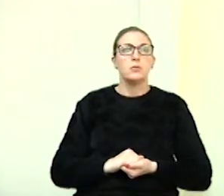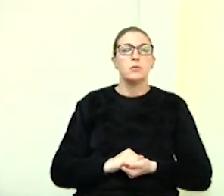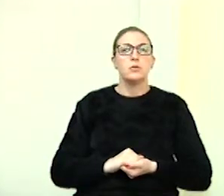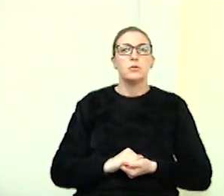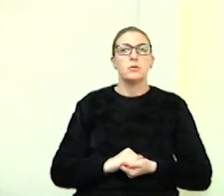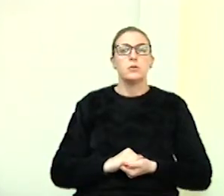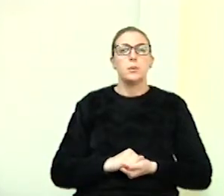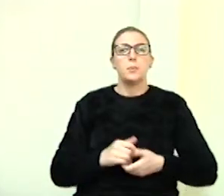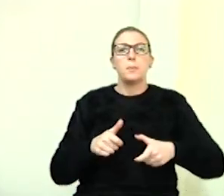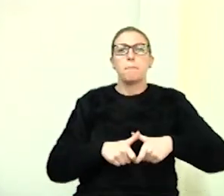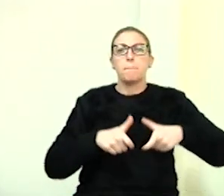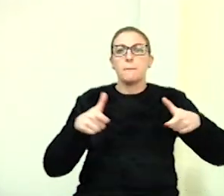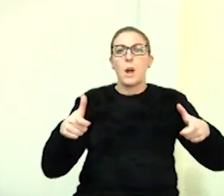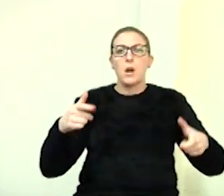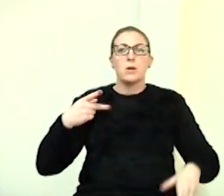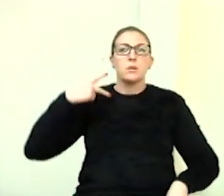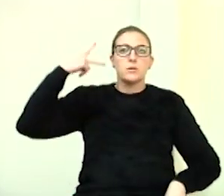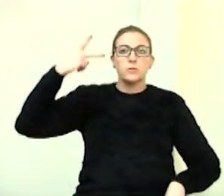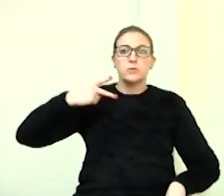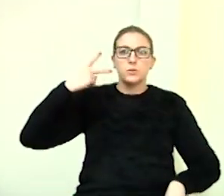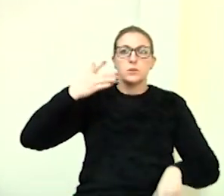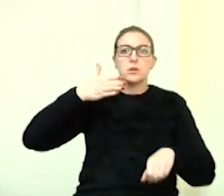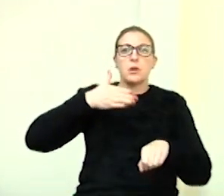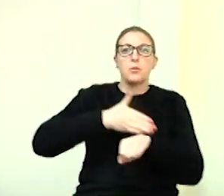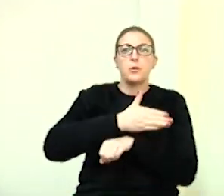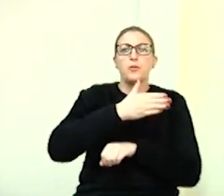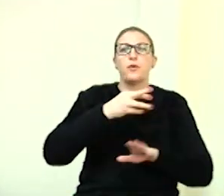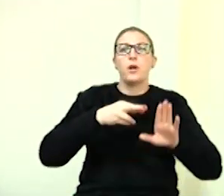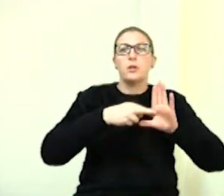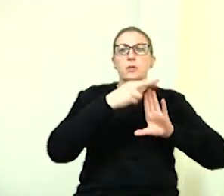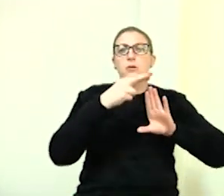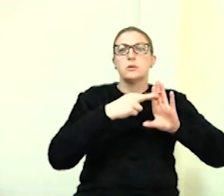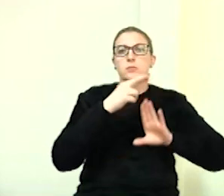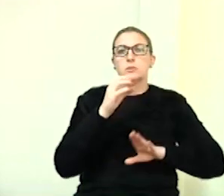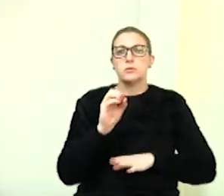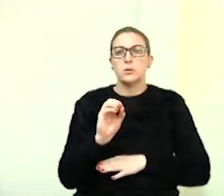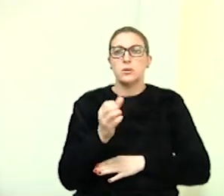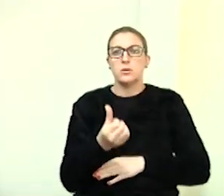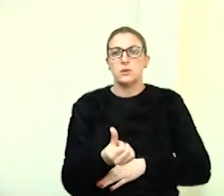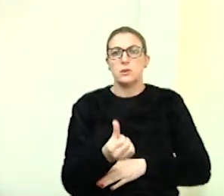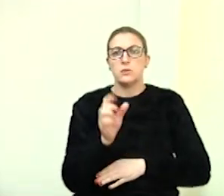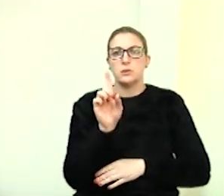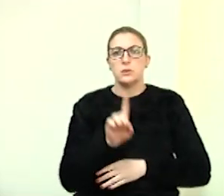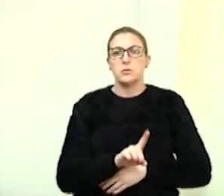Então, pela maioria dos senhores vereadores, aprovada, então, a resolução 06-2020.